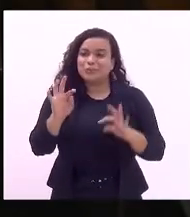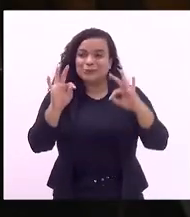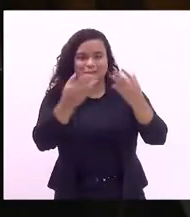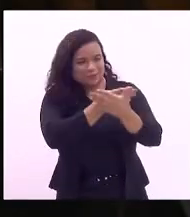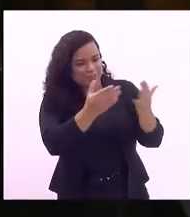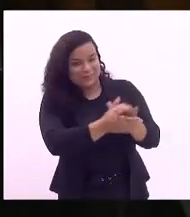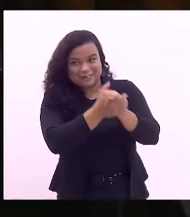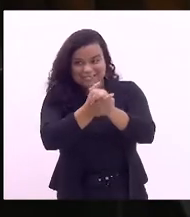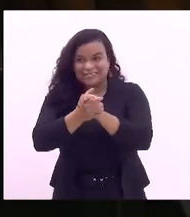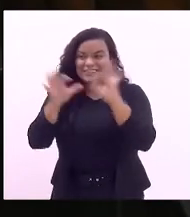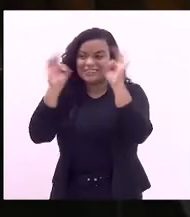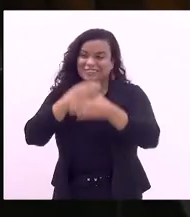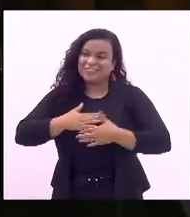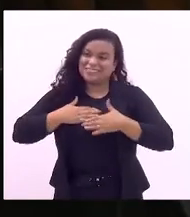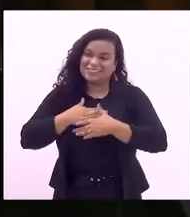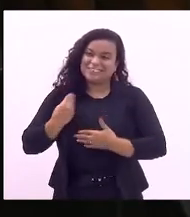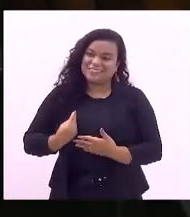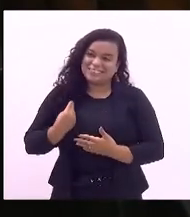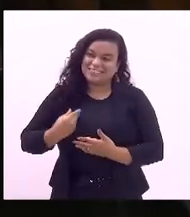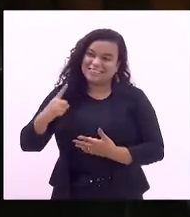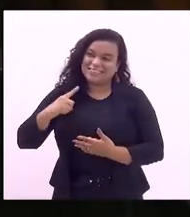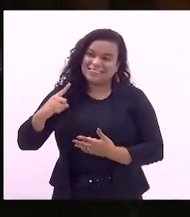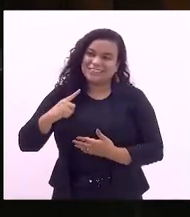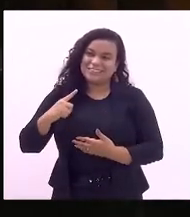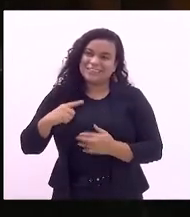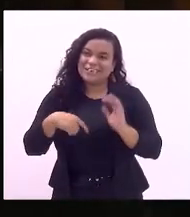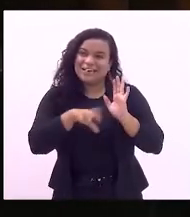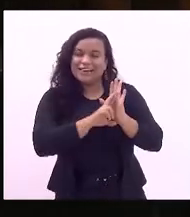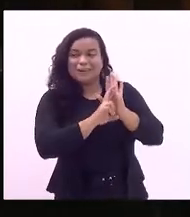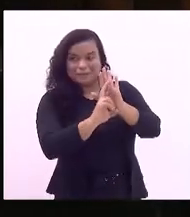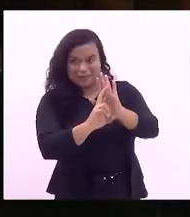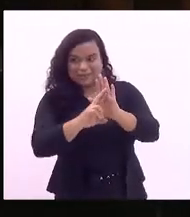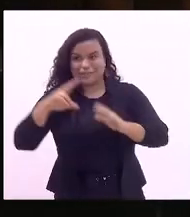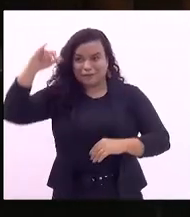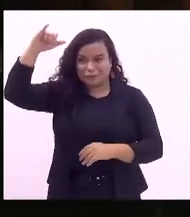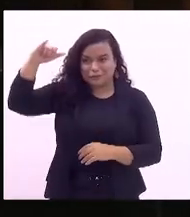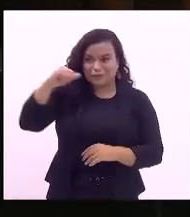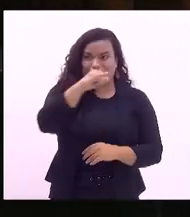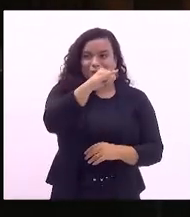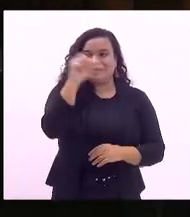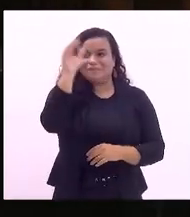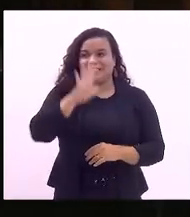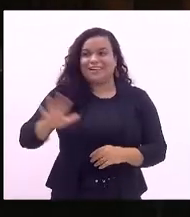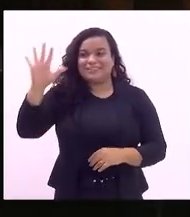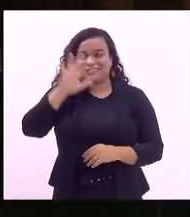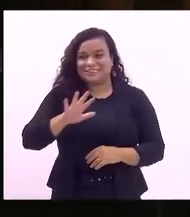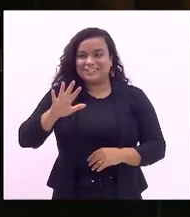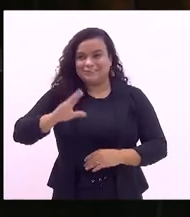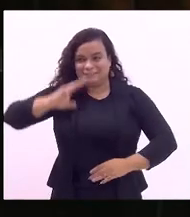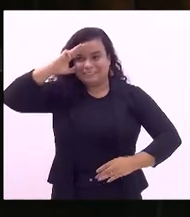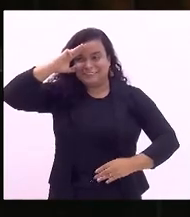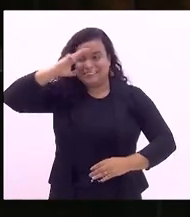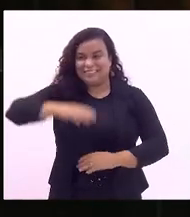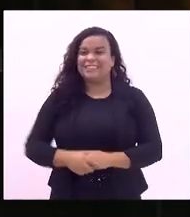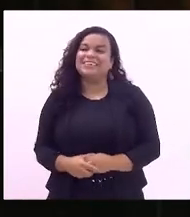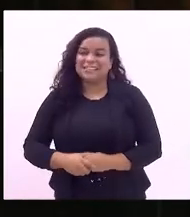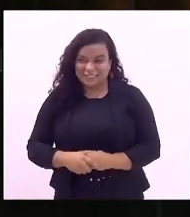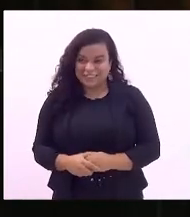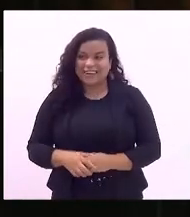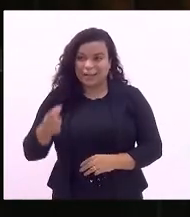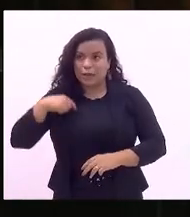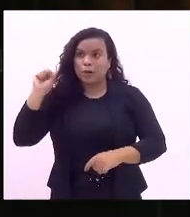que estou aqui presente representando a força aérea brasileira o PT para a força aérea